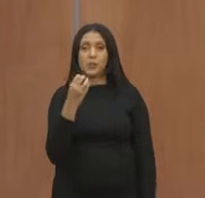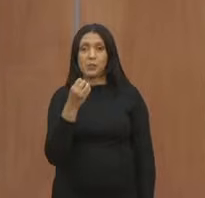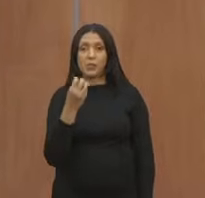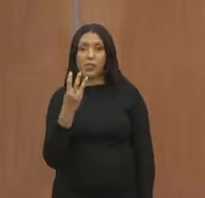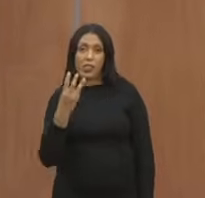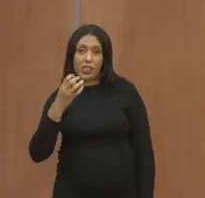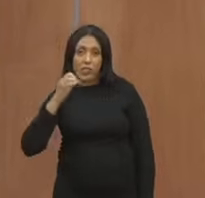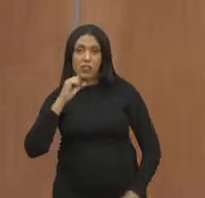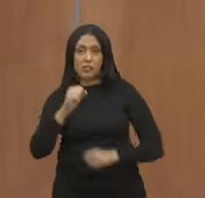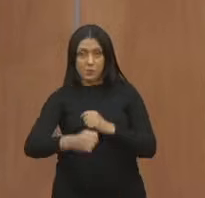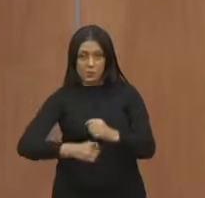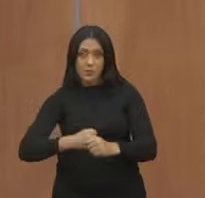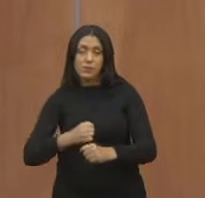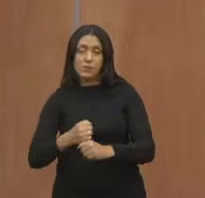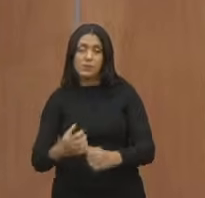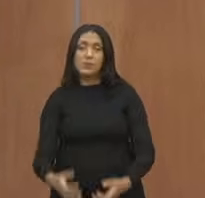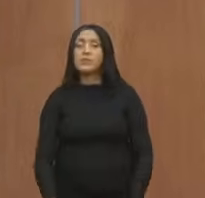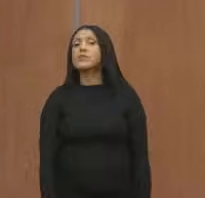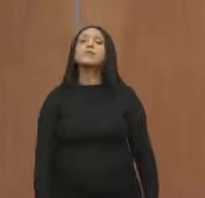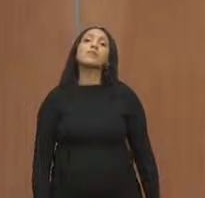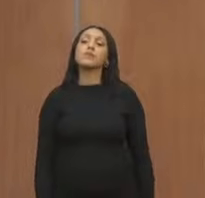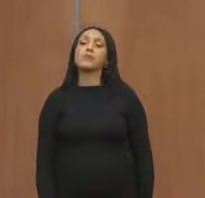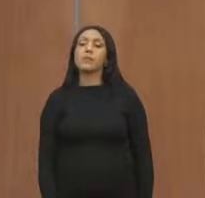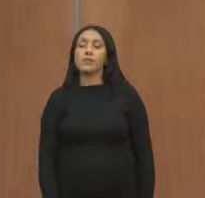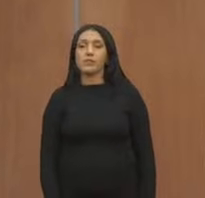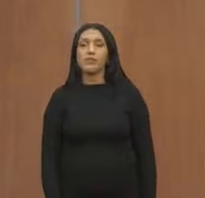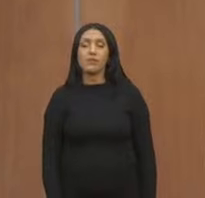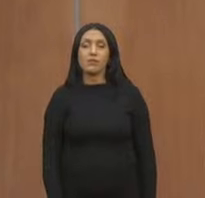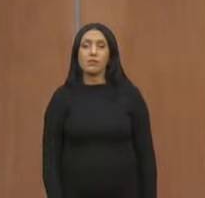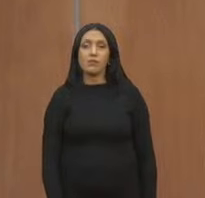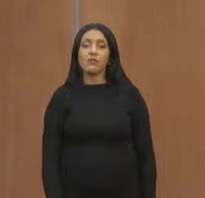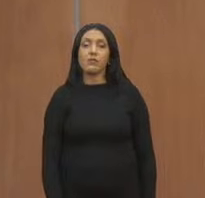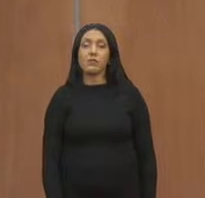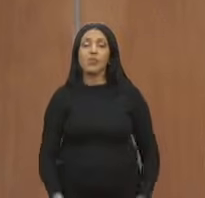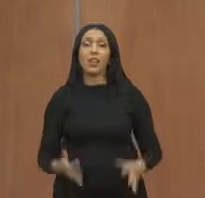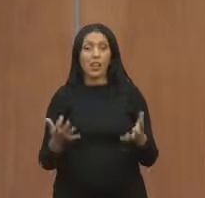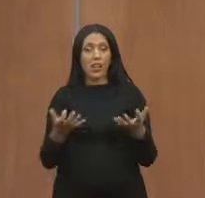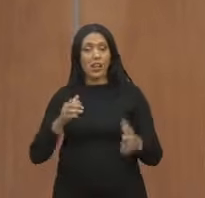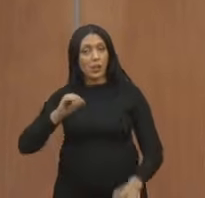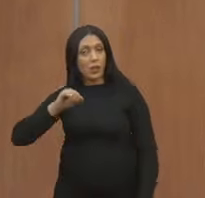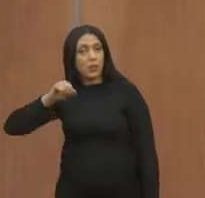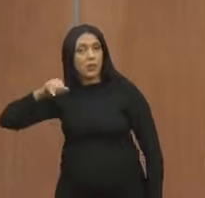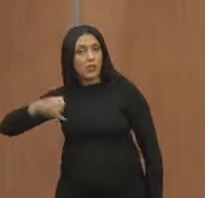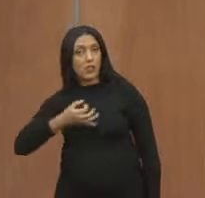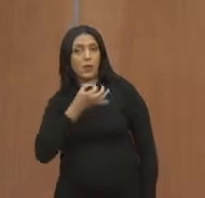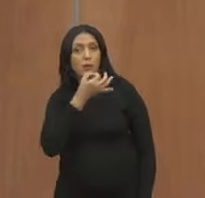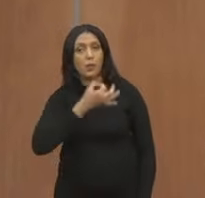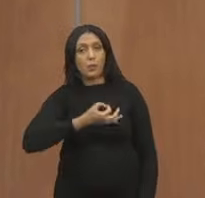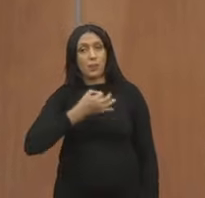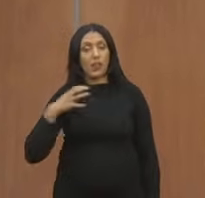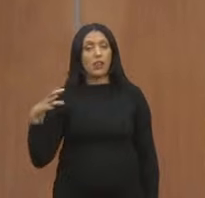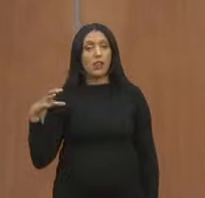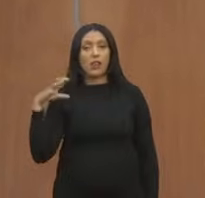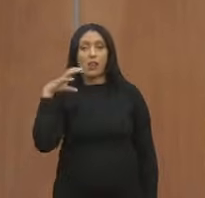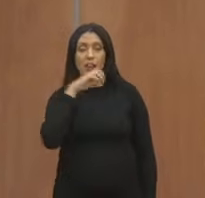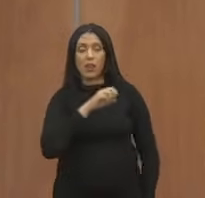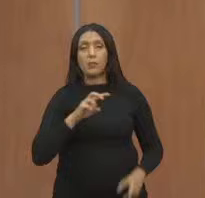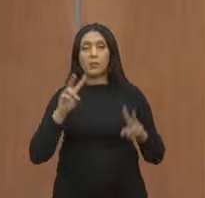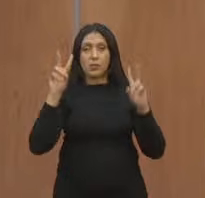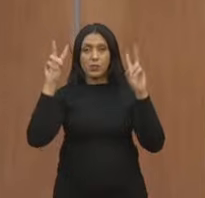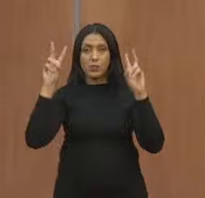instituições eficazes. E antes de encerrar aqui, eu queria fazer um comentário muito breve acerca das emendas que foram